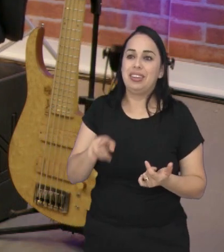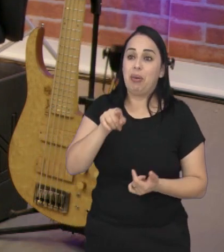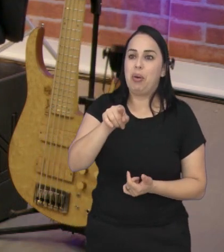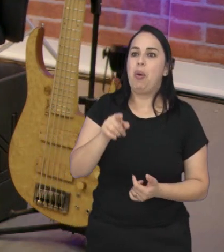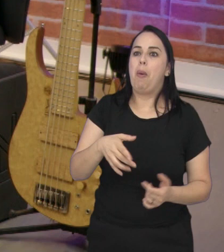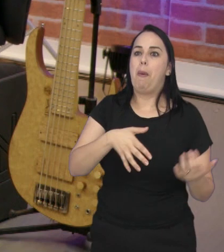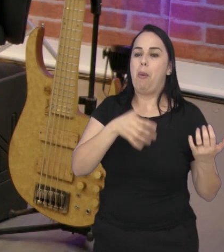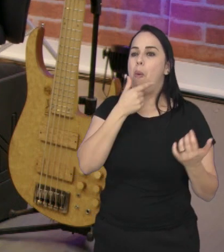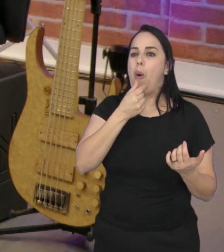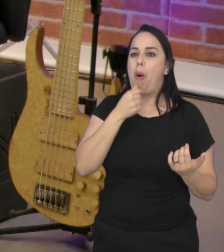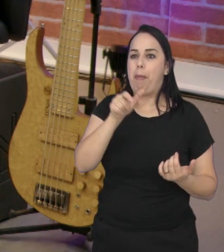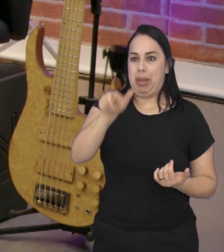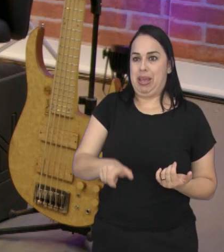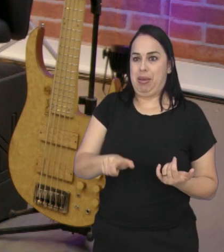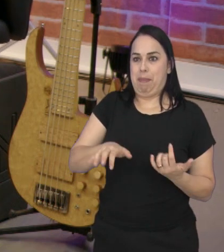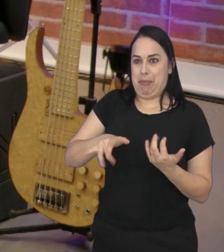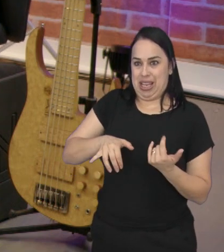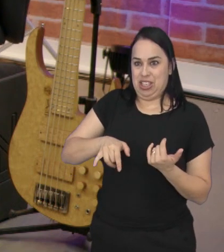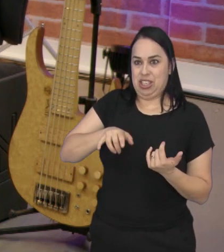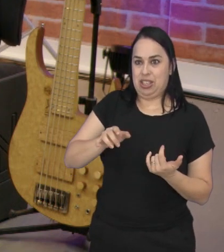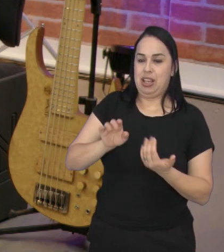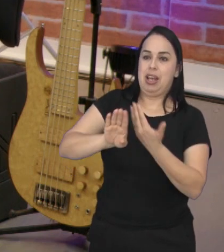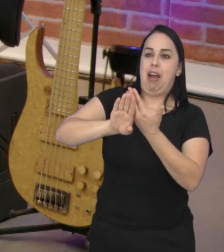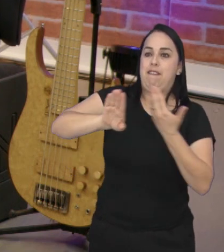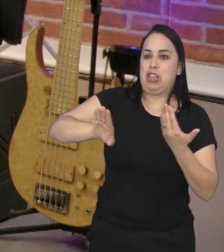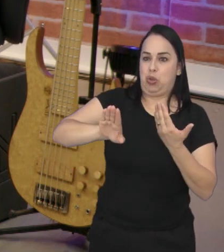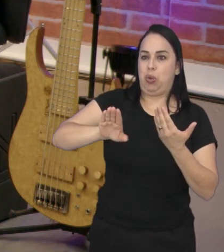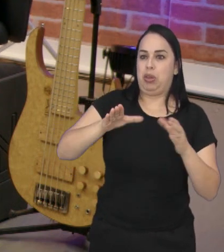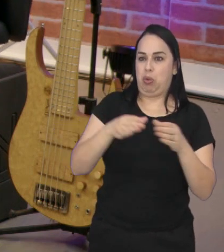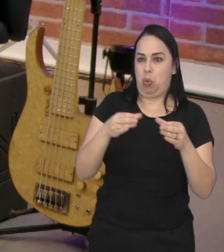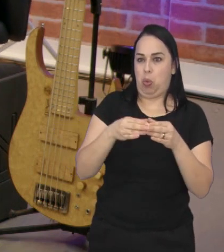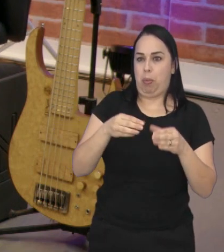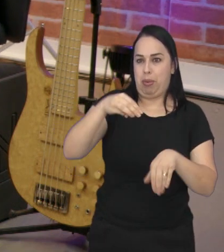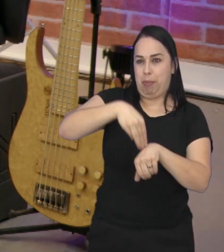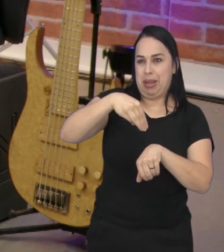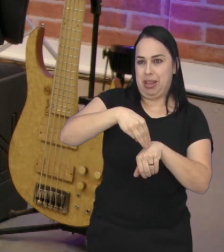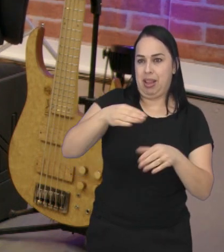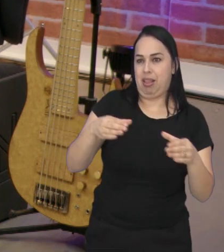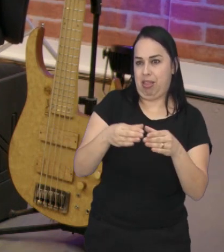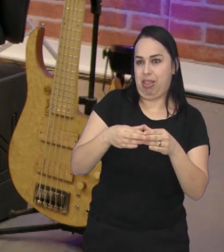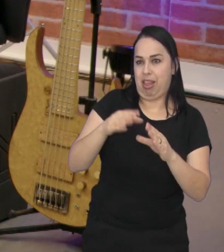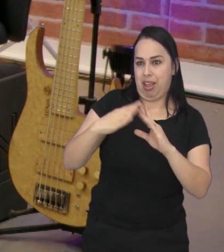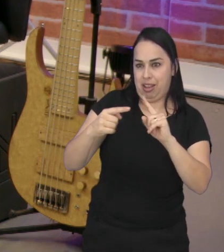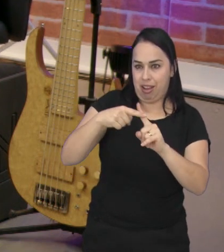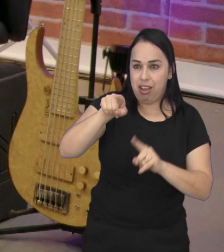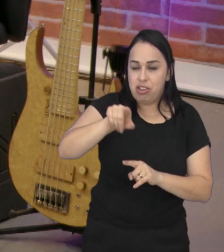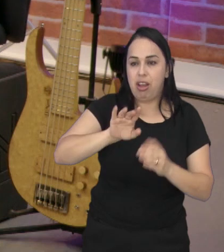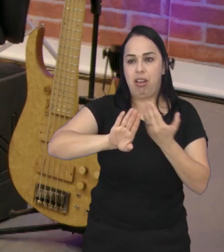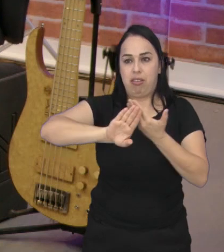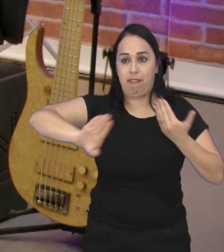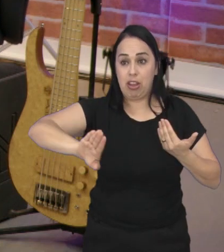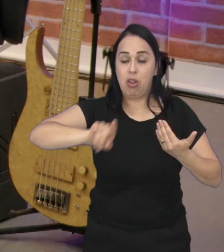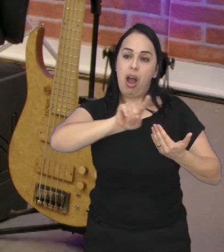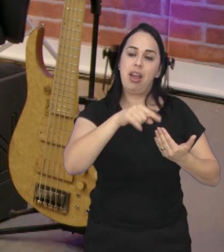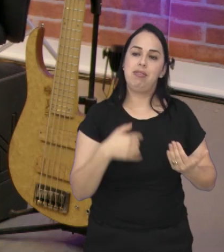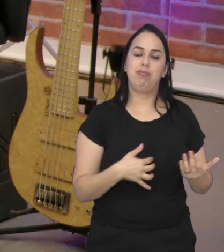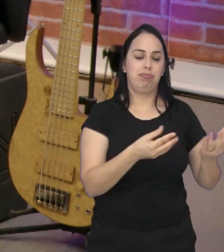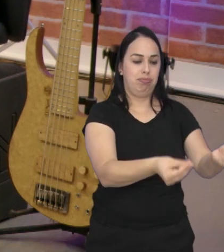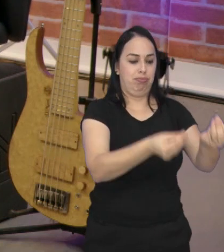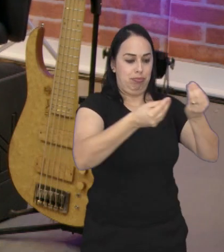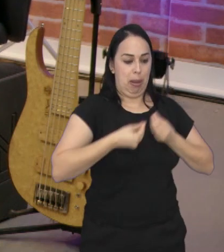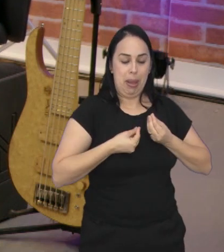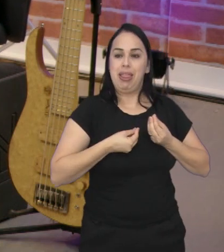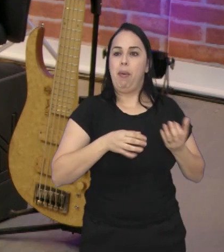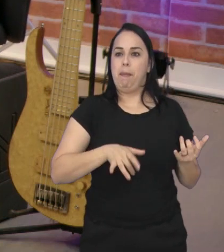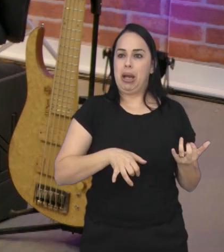de um baixista. Isso e aí com quantos anos, Rosa? 13 anos. 13 e aí anos, eu já bicho. era fuçado, né? Sempre tive essa